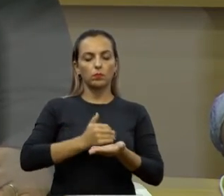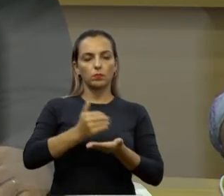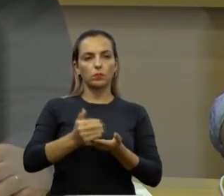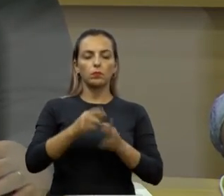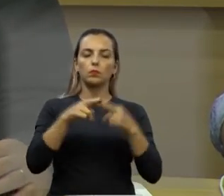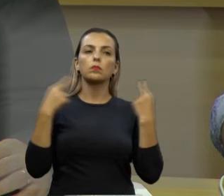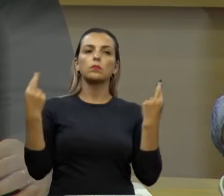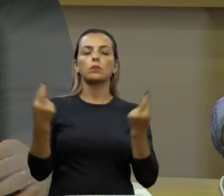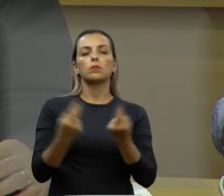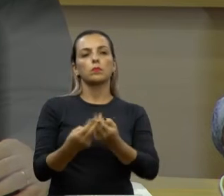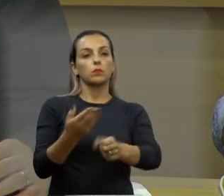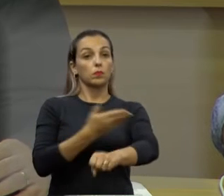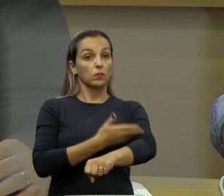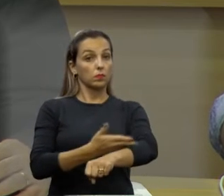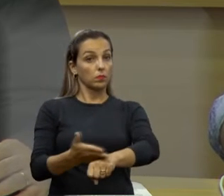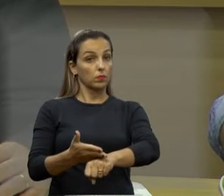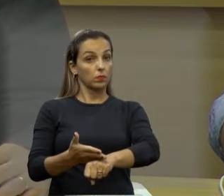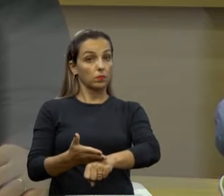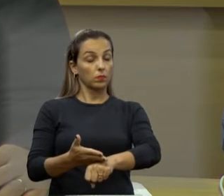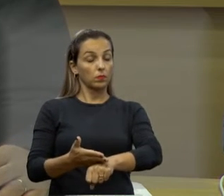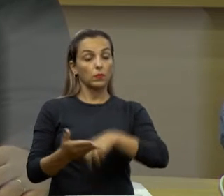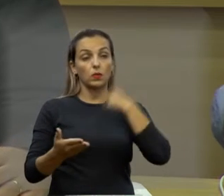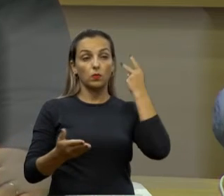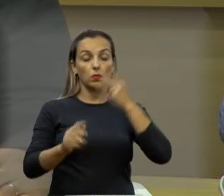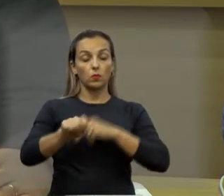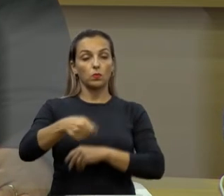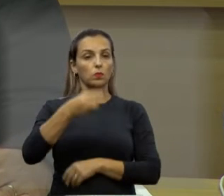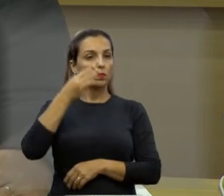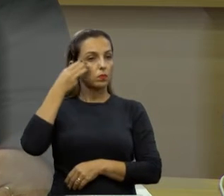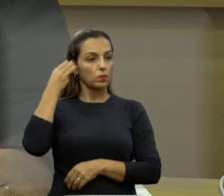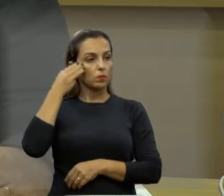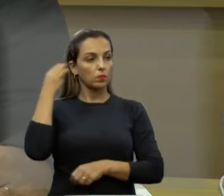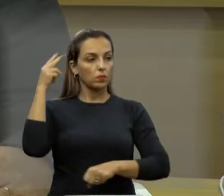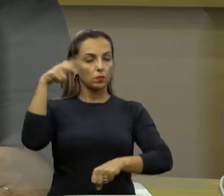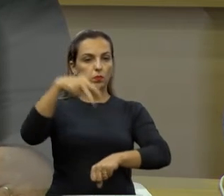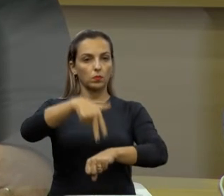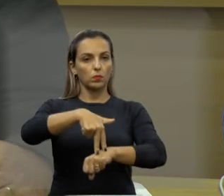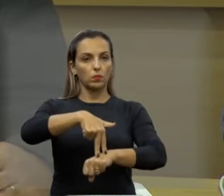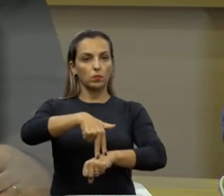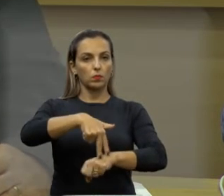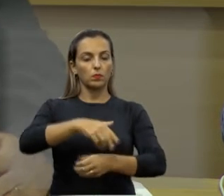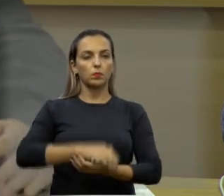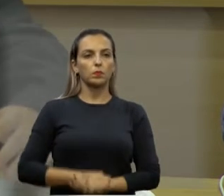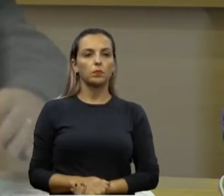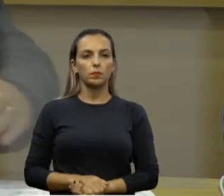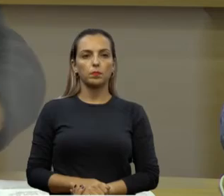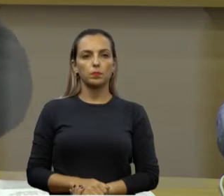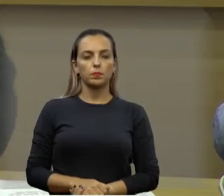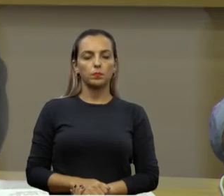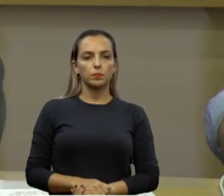reiniciar nossa sessão Vereador Guilherme Bianco com a palavra é